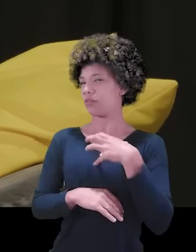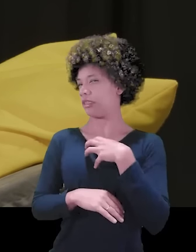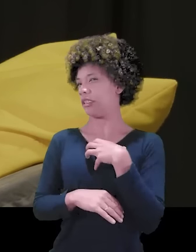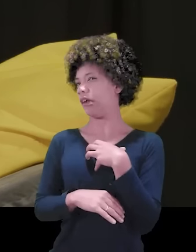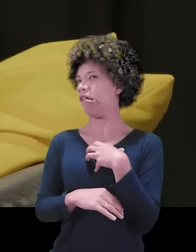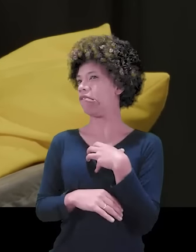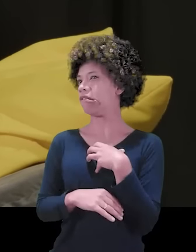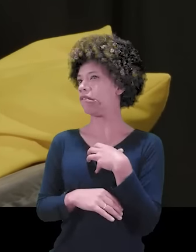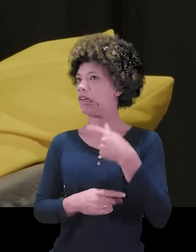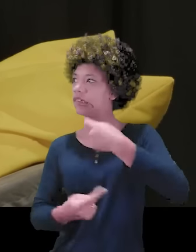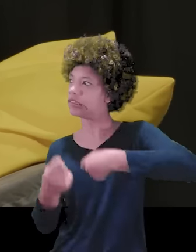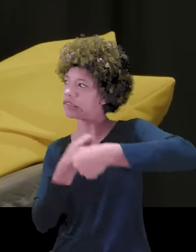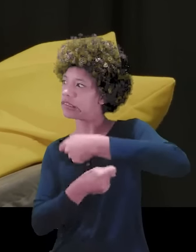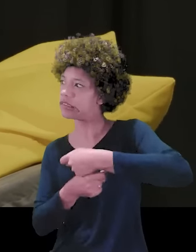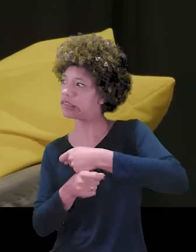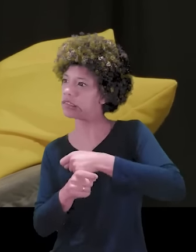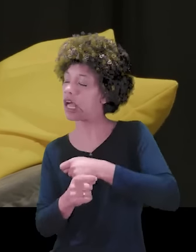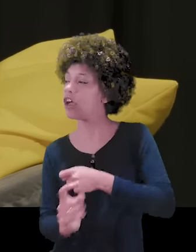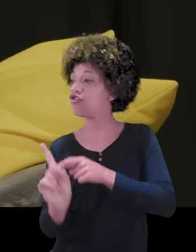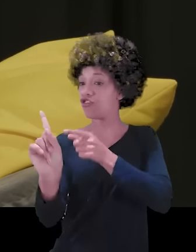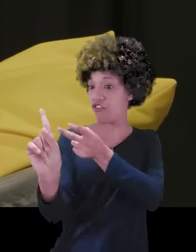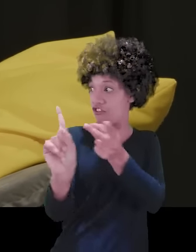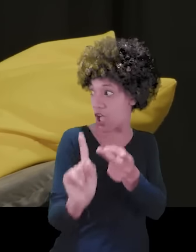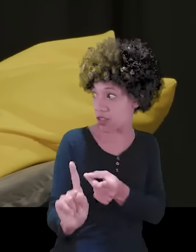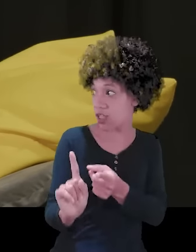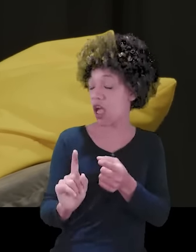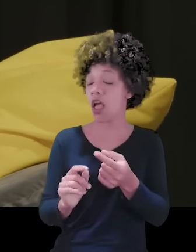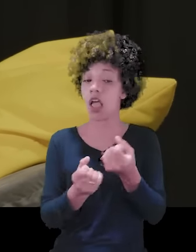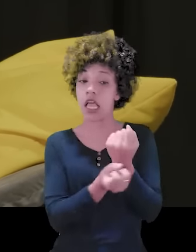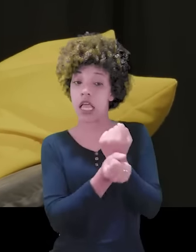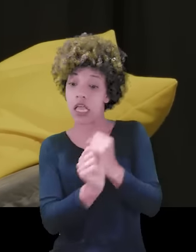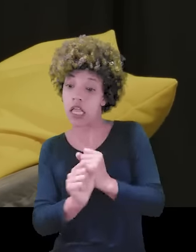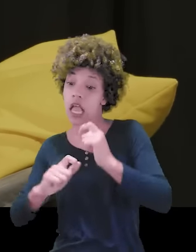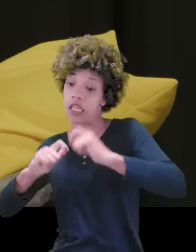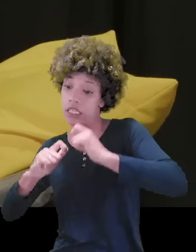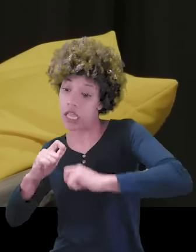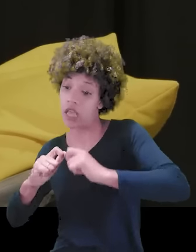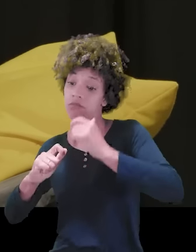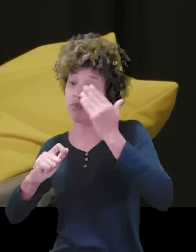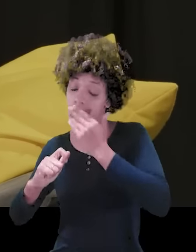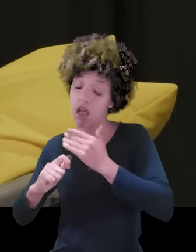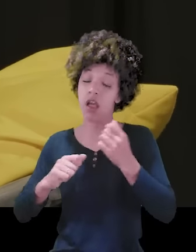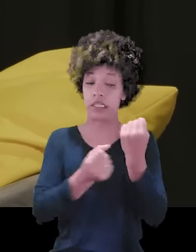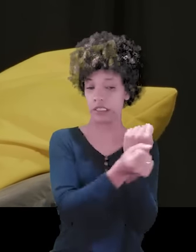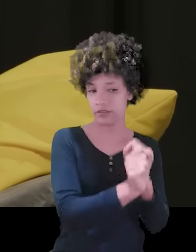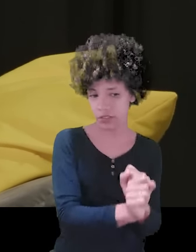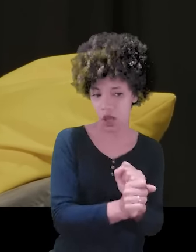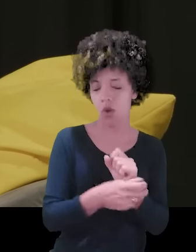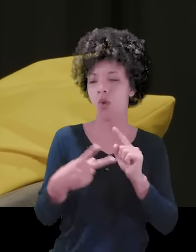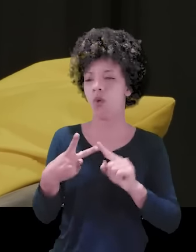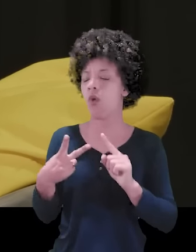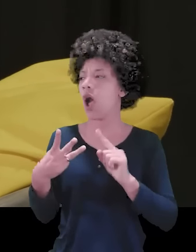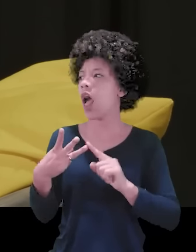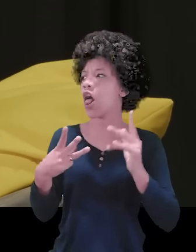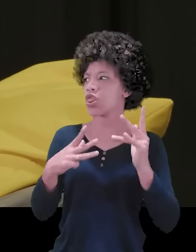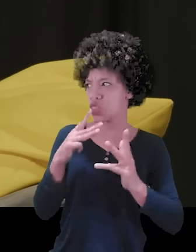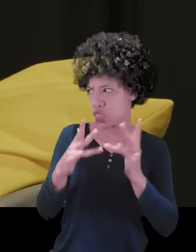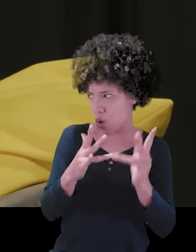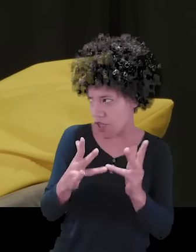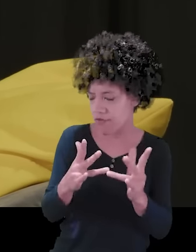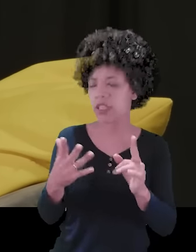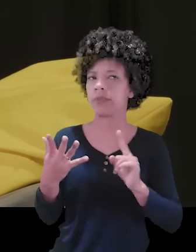de gráficos humanos que tem gente falou de exploração sexual a gente falou da escravidão horas tá falando do mercado de noivas